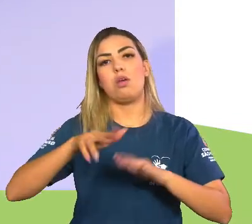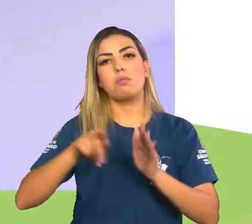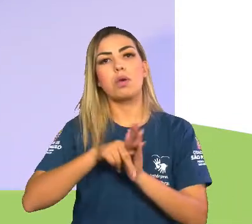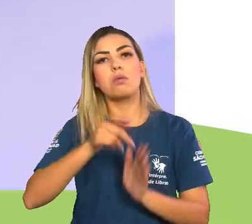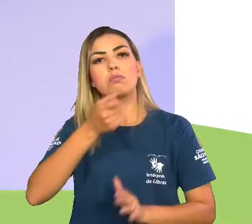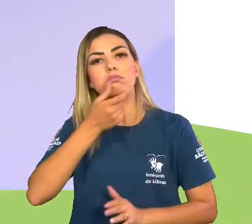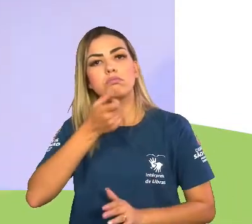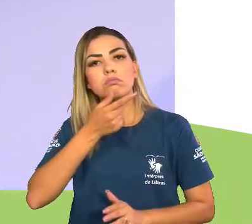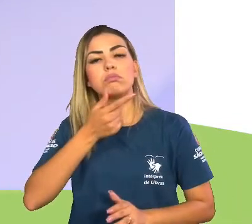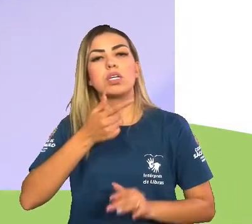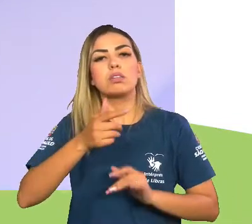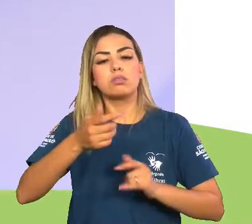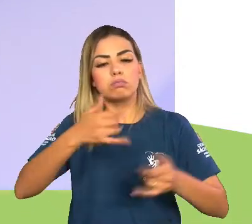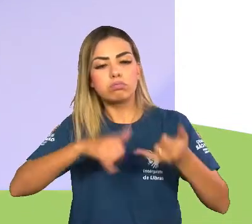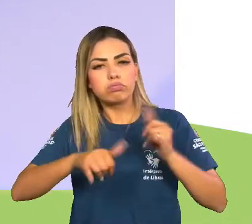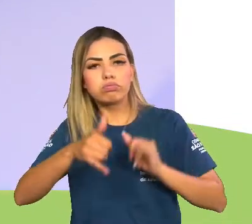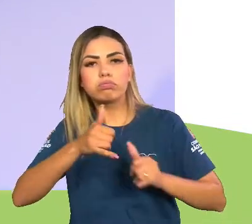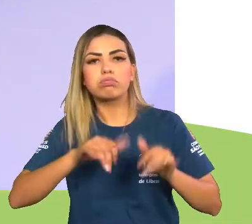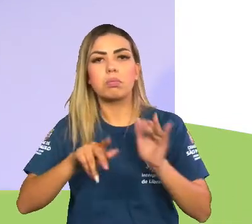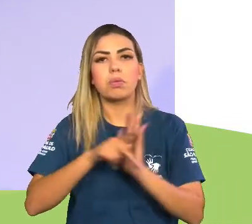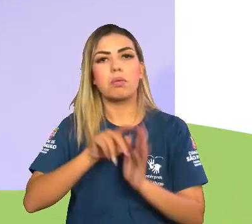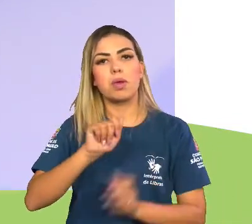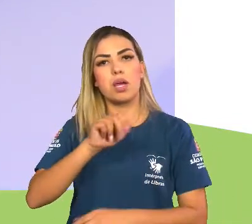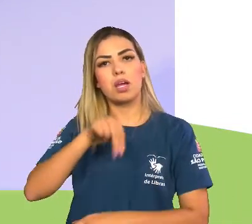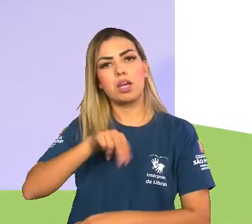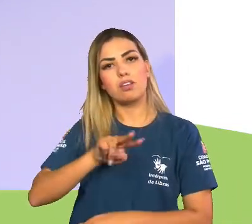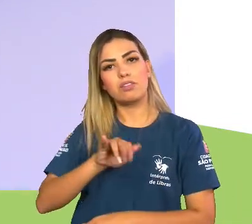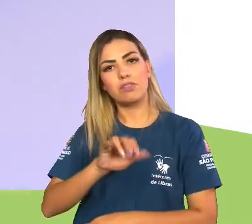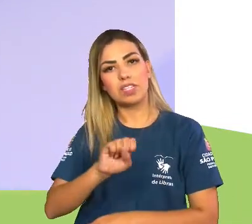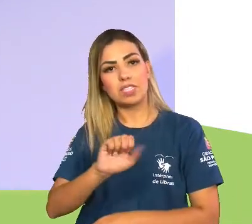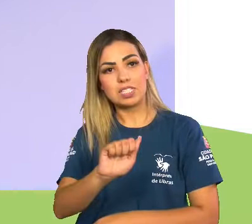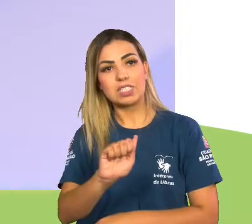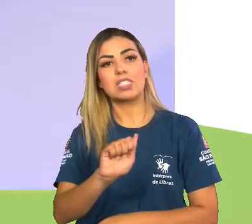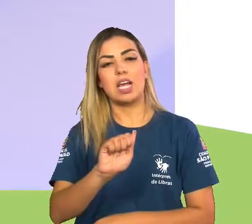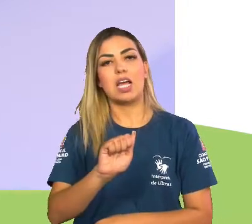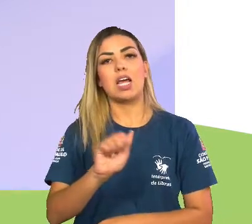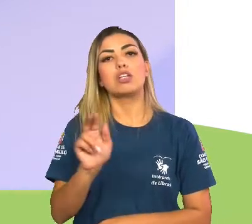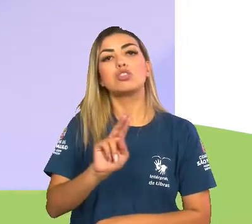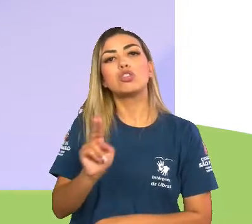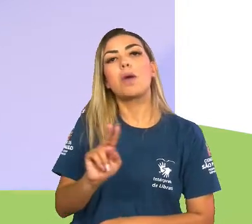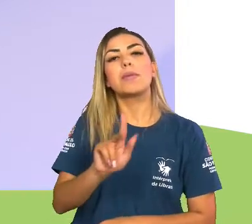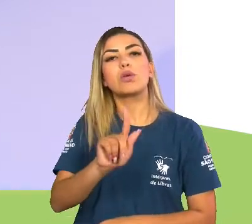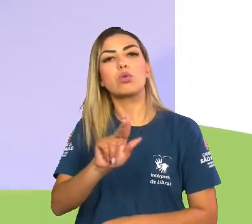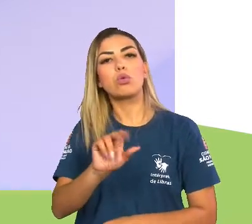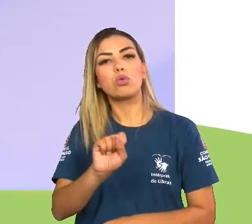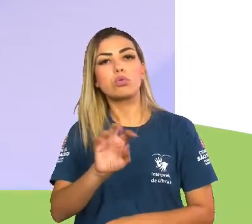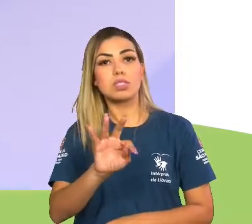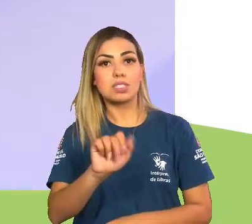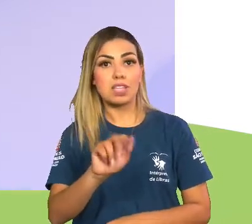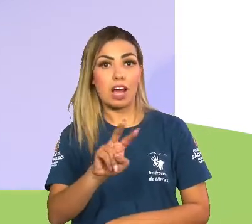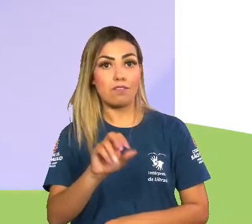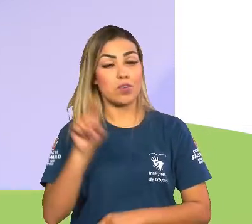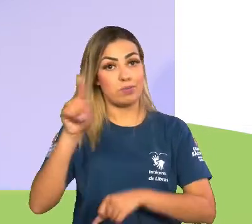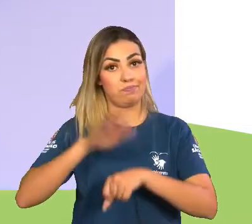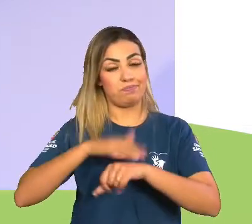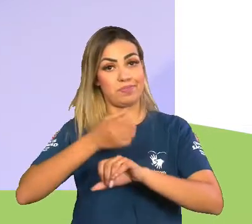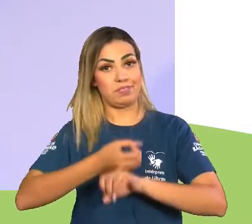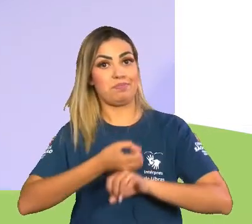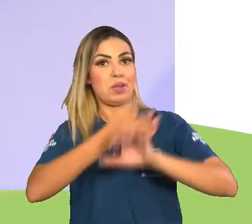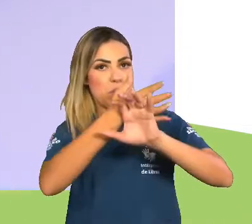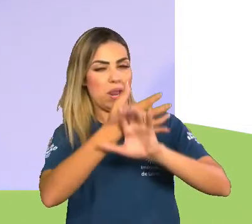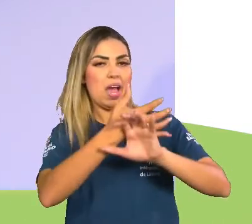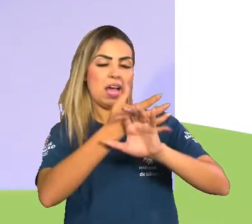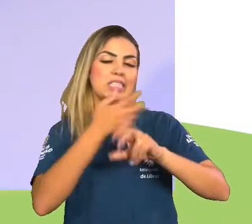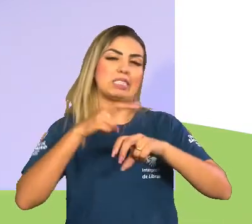produtos biológicos da Anvisa, Gustavo Mendes de Lima Santos, que nos assiste online por conta